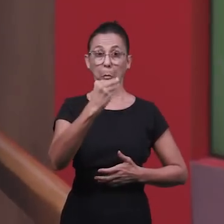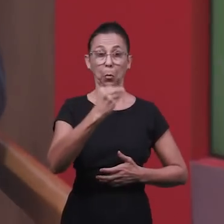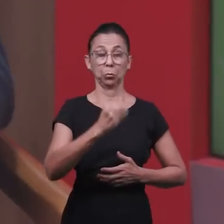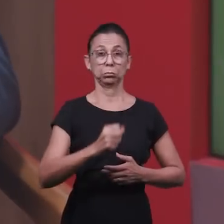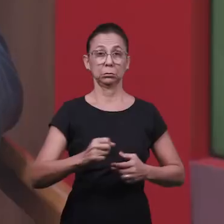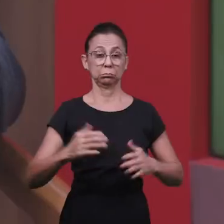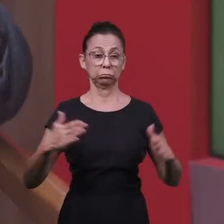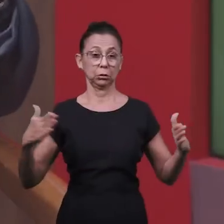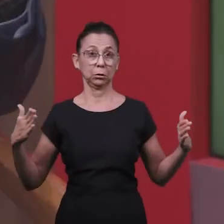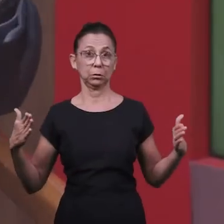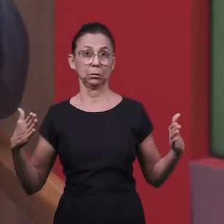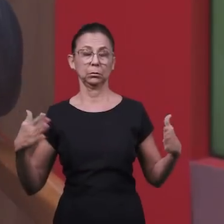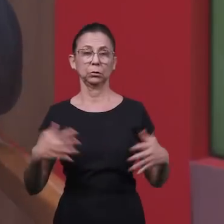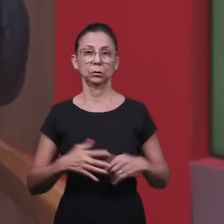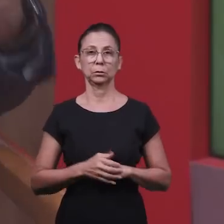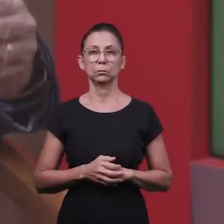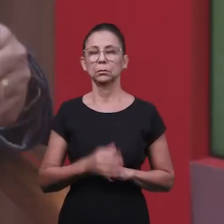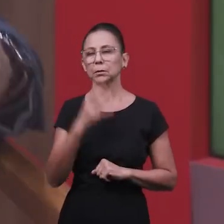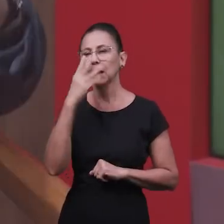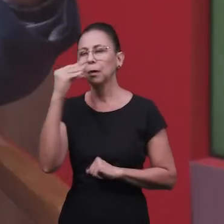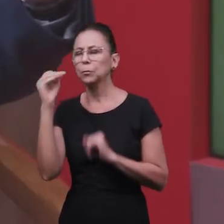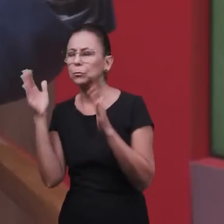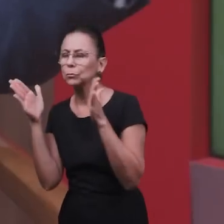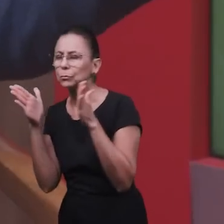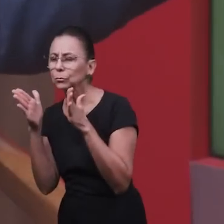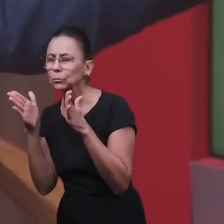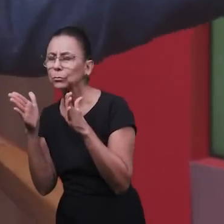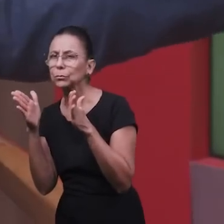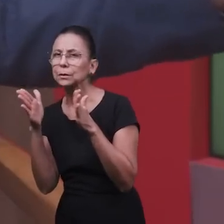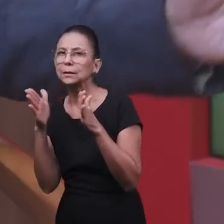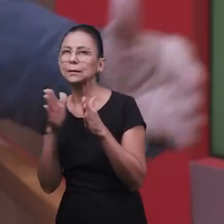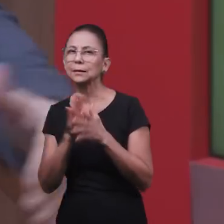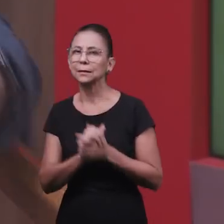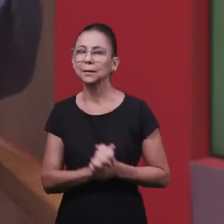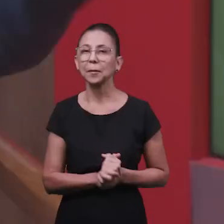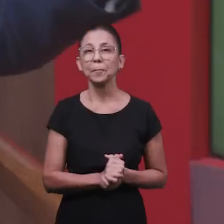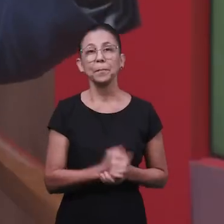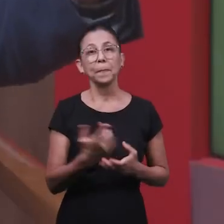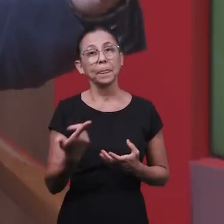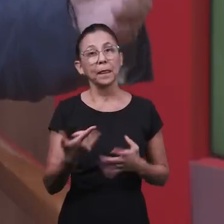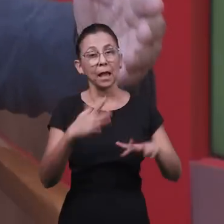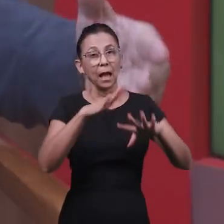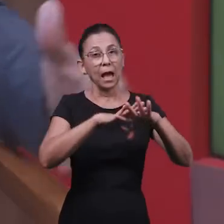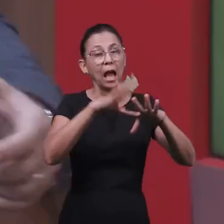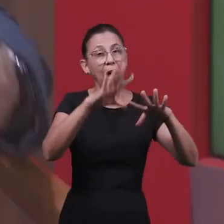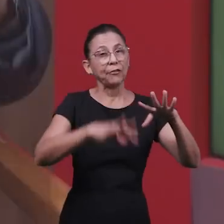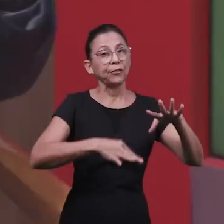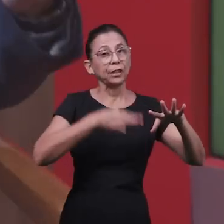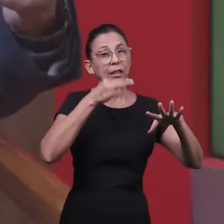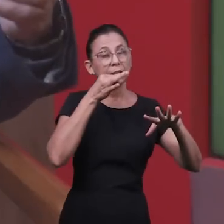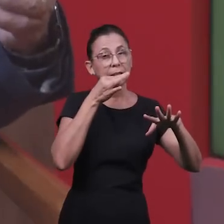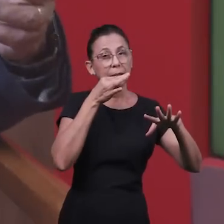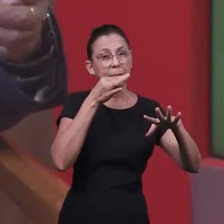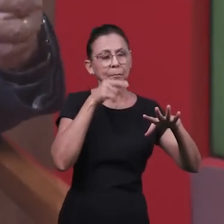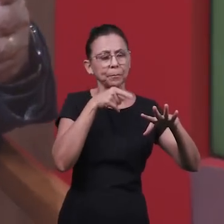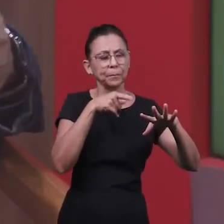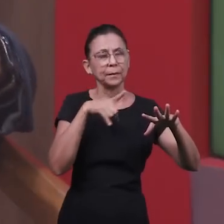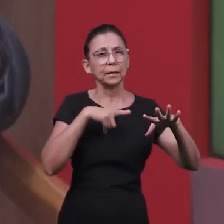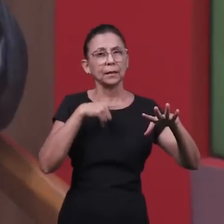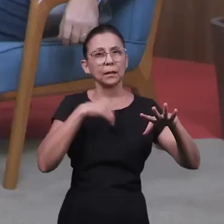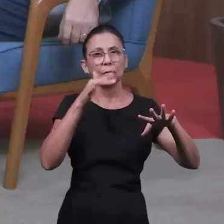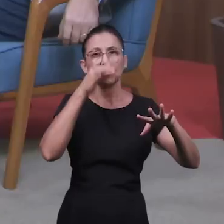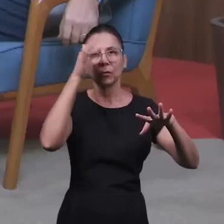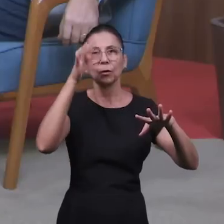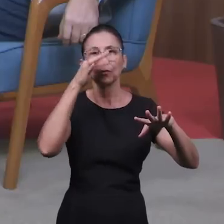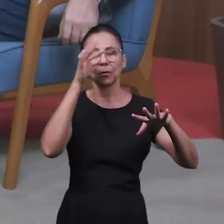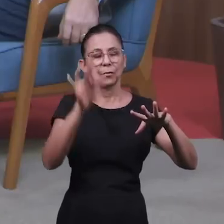tamanho. Então, o crente, a igreja fiel, porque a vinha fala da igreja. A igreja em flor é porque a igreja